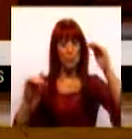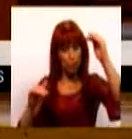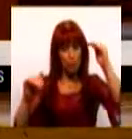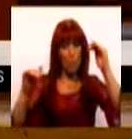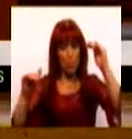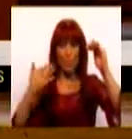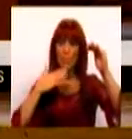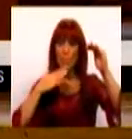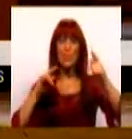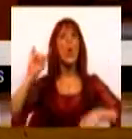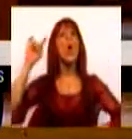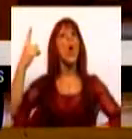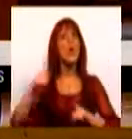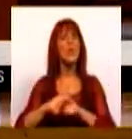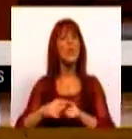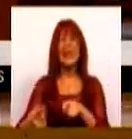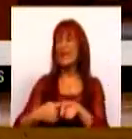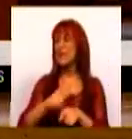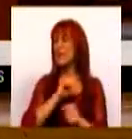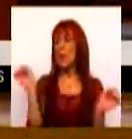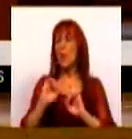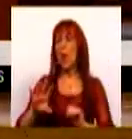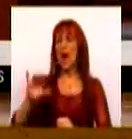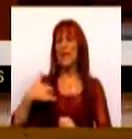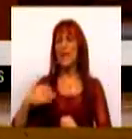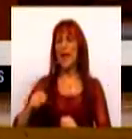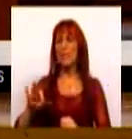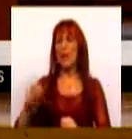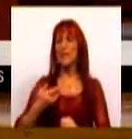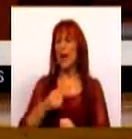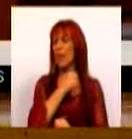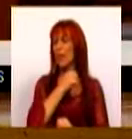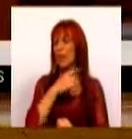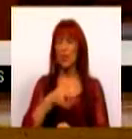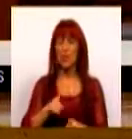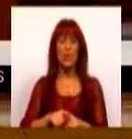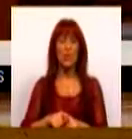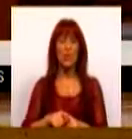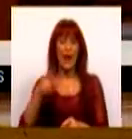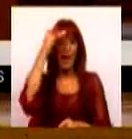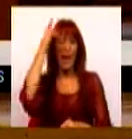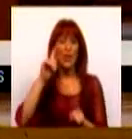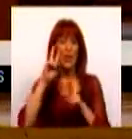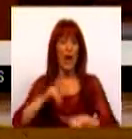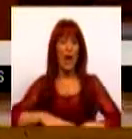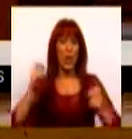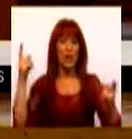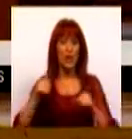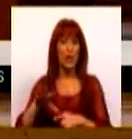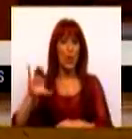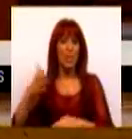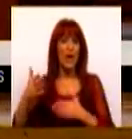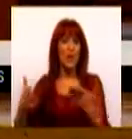diminuíram, mesmo com o desinteresse do CDS e do PSD. As facilidades encontradas pelo